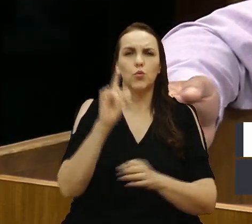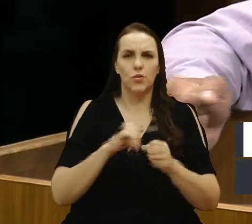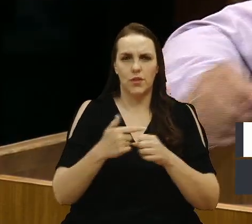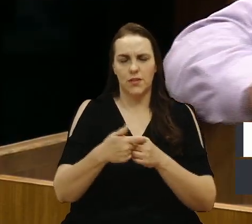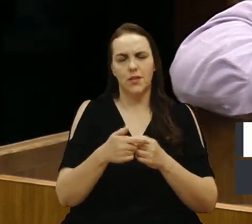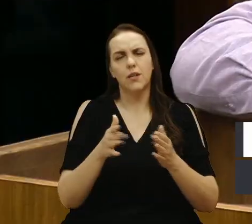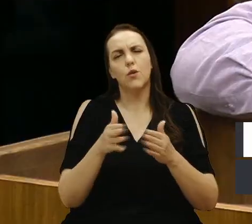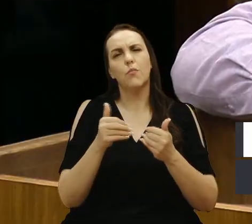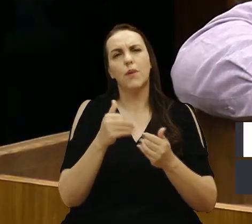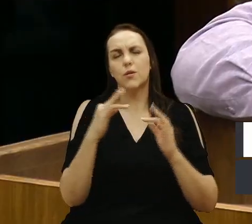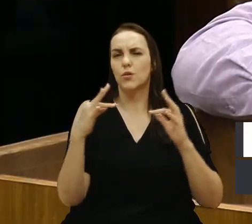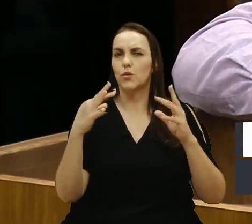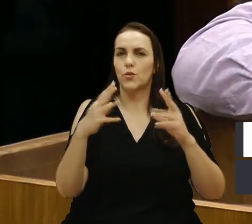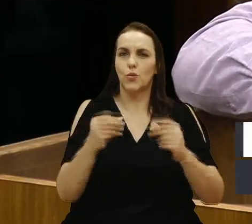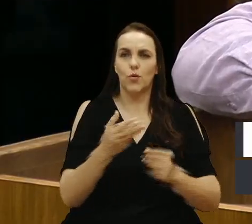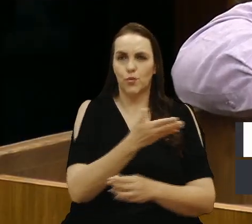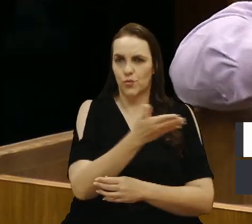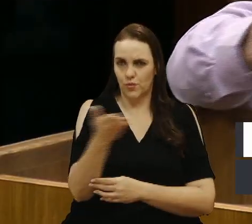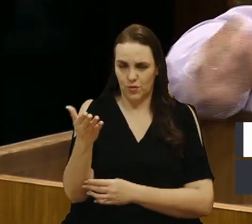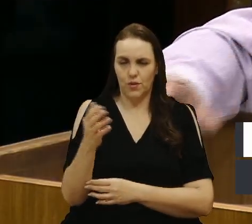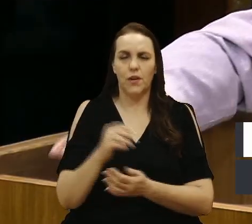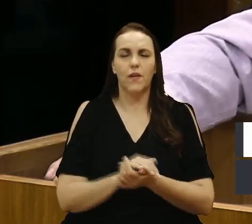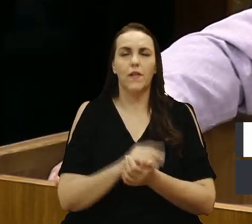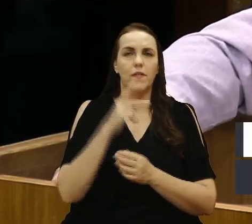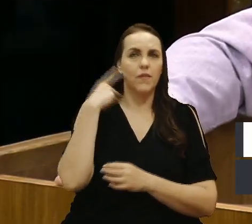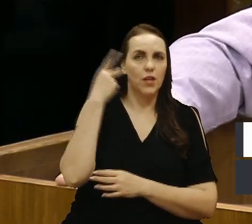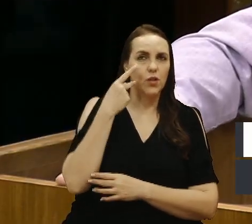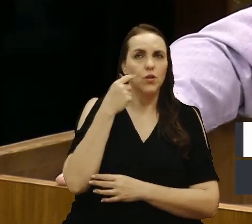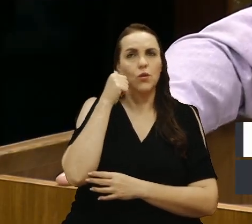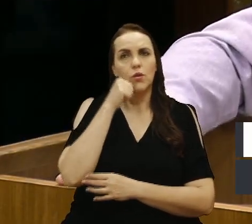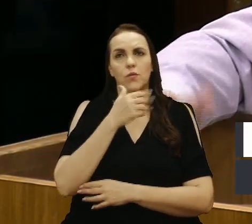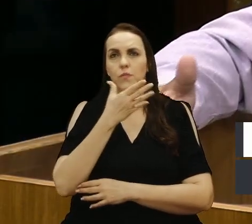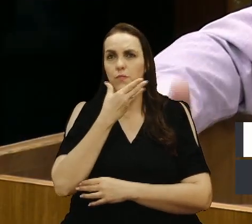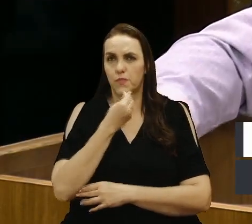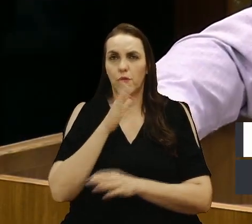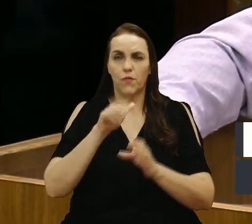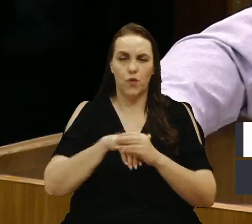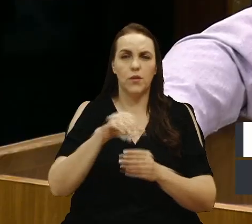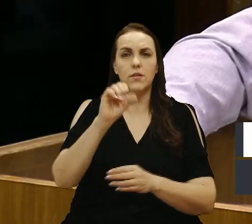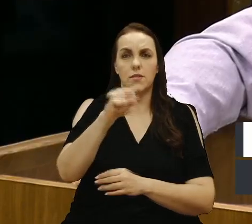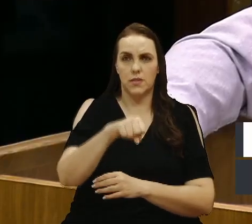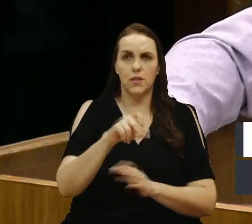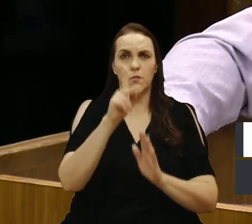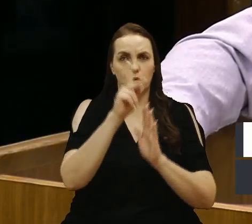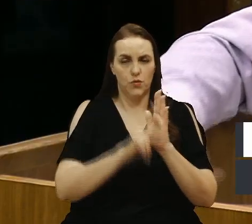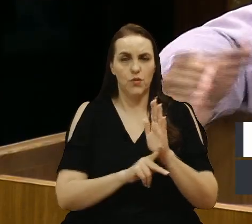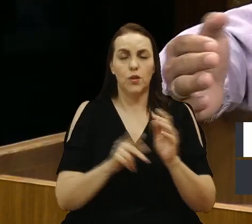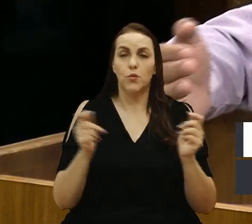peço a todos os companheiros vereadores, vereadoras, que votem sim a esse projeto, e que a gente possa